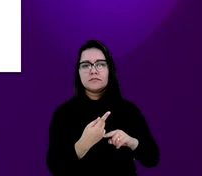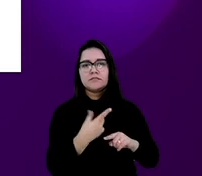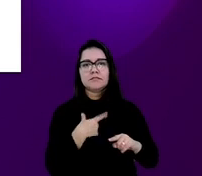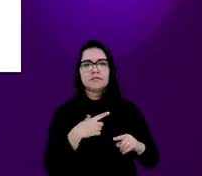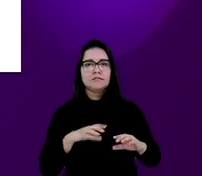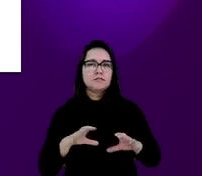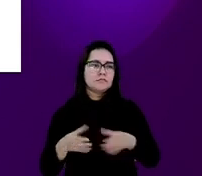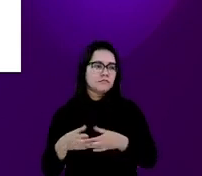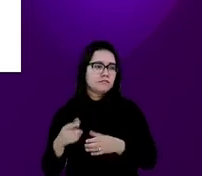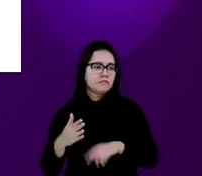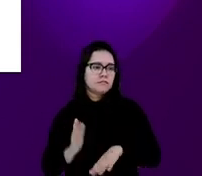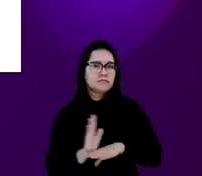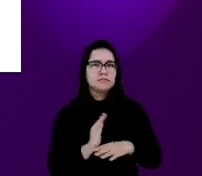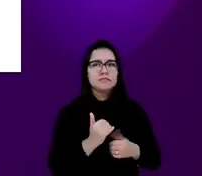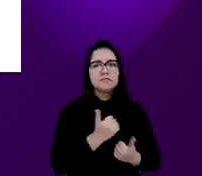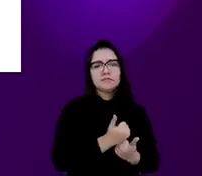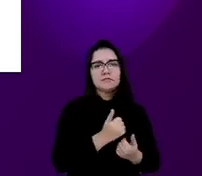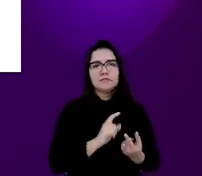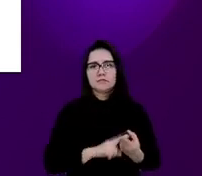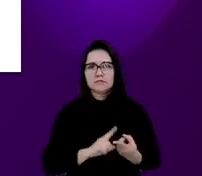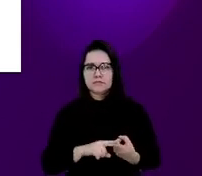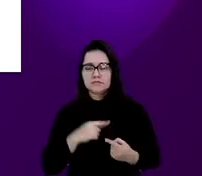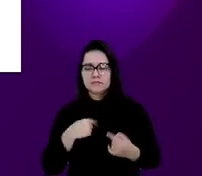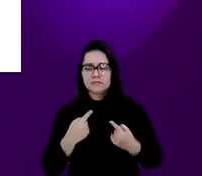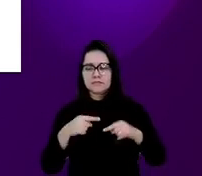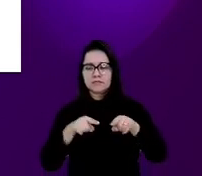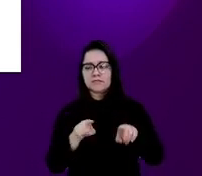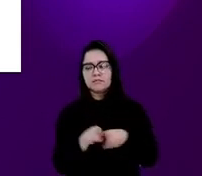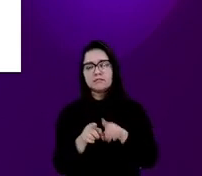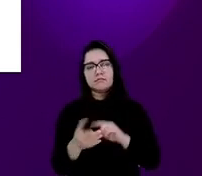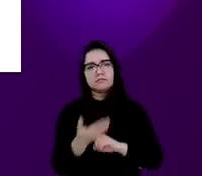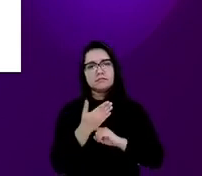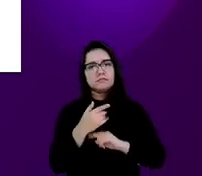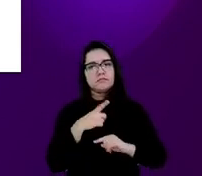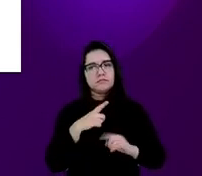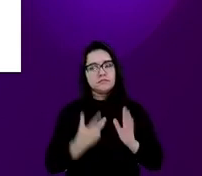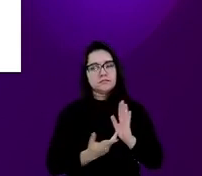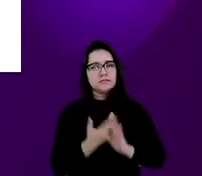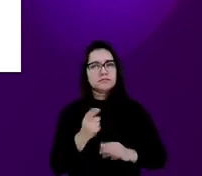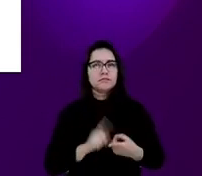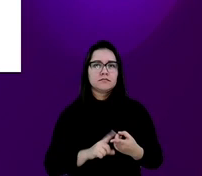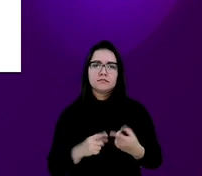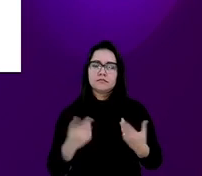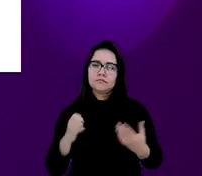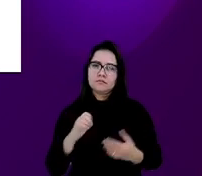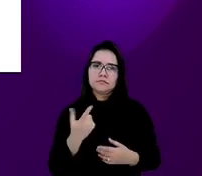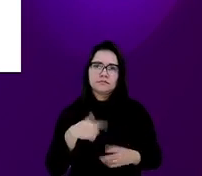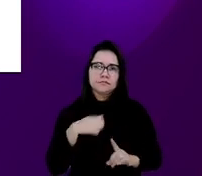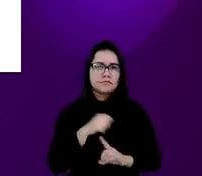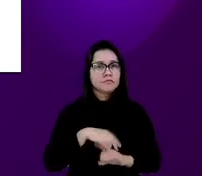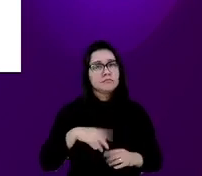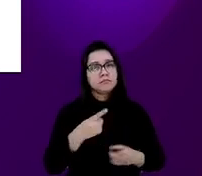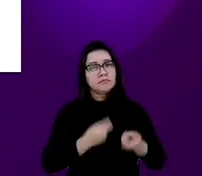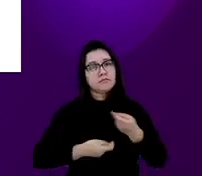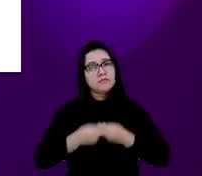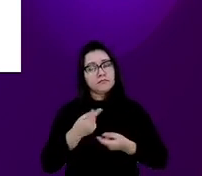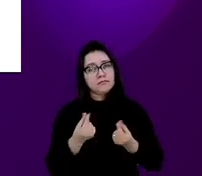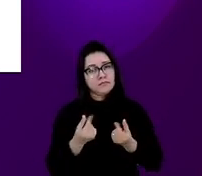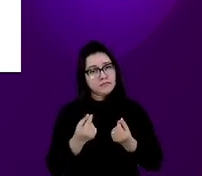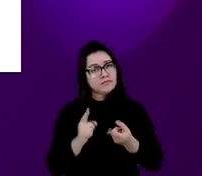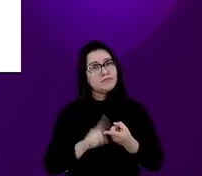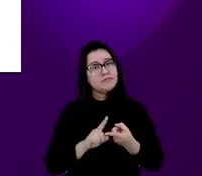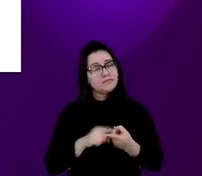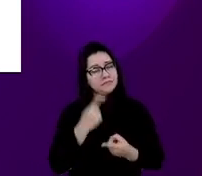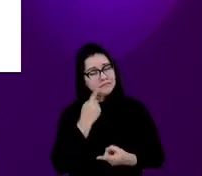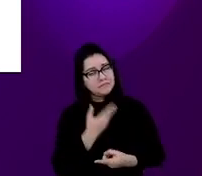especialidades paralelas para ajudar a gente na cirurgia e, claro, as questões socioeconômicas. Então, essa complexidade e essa